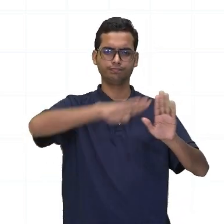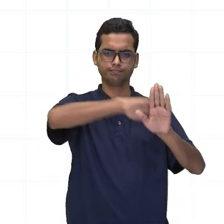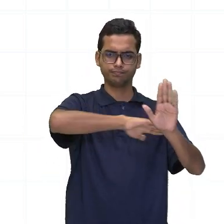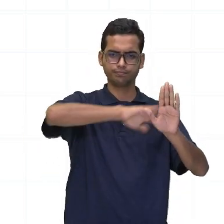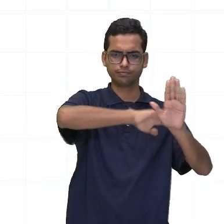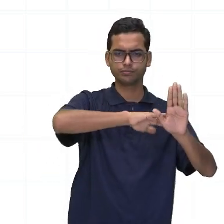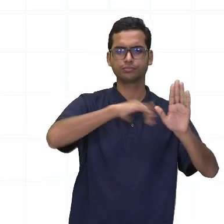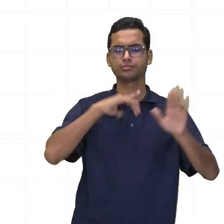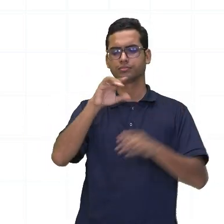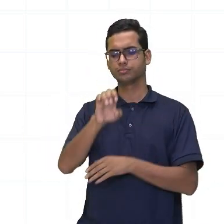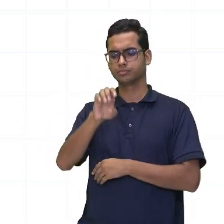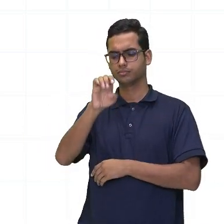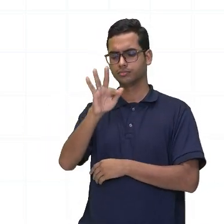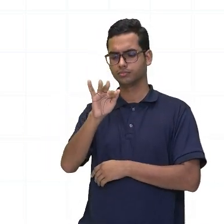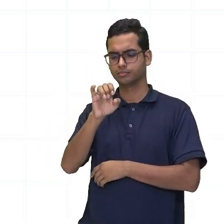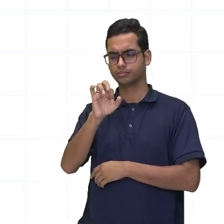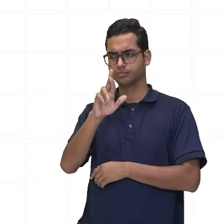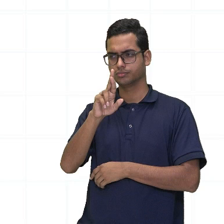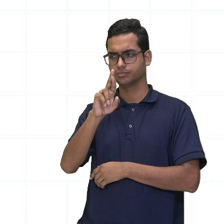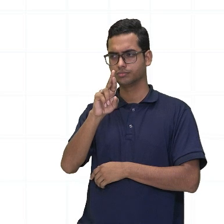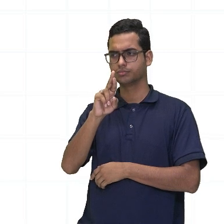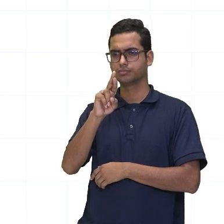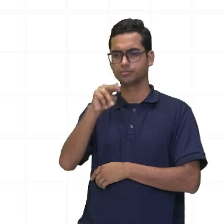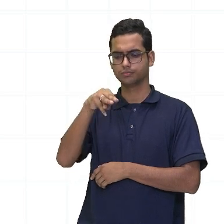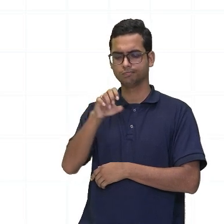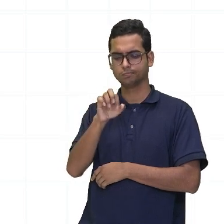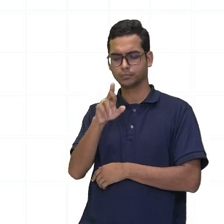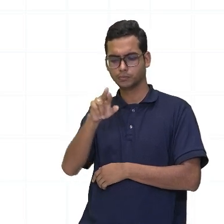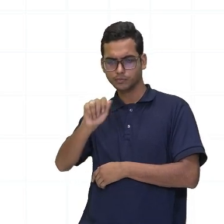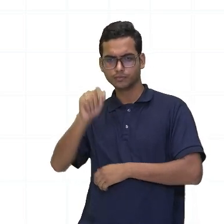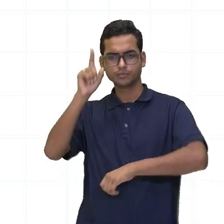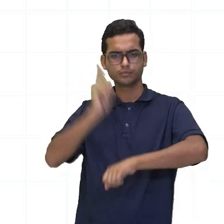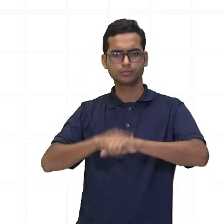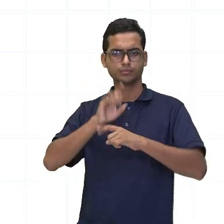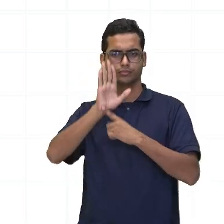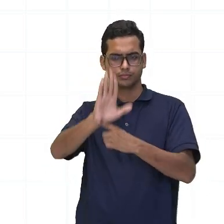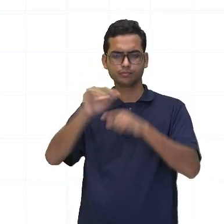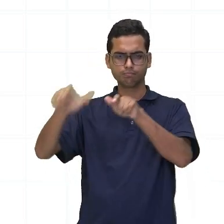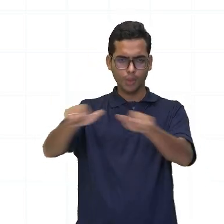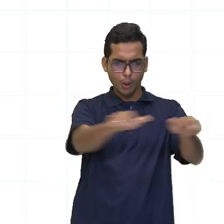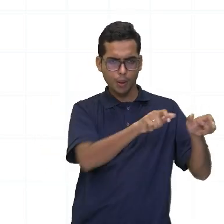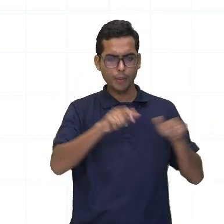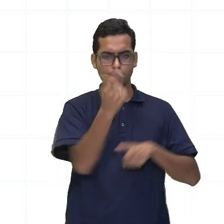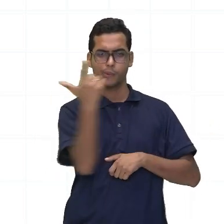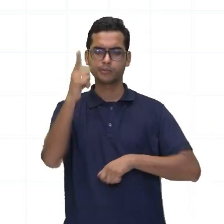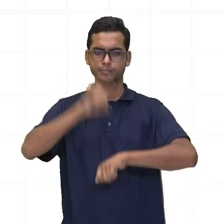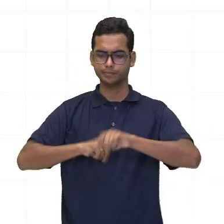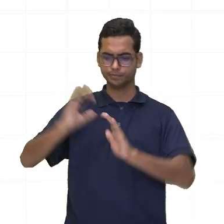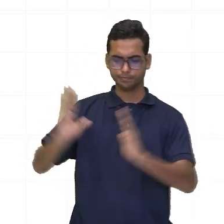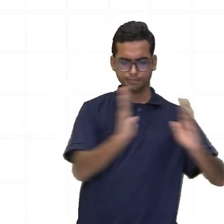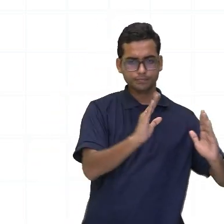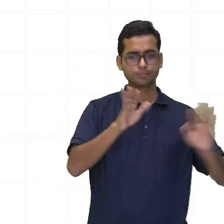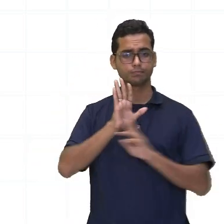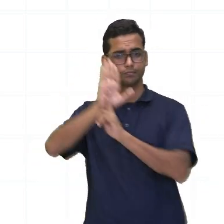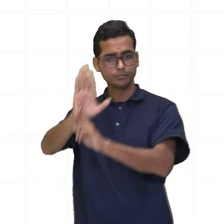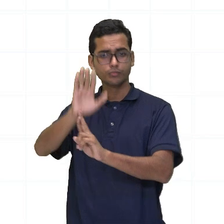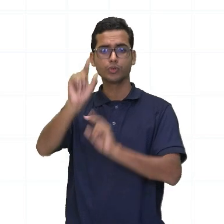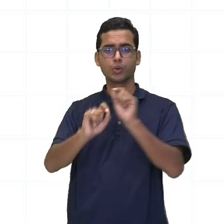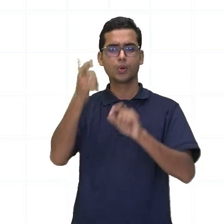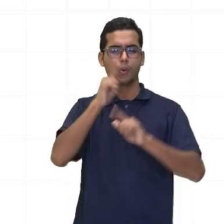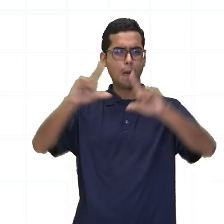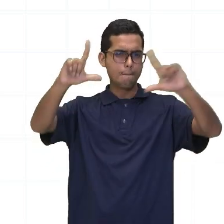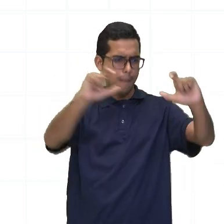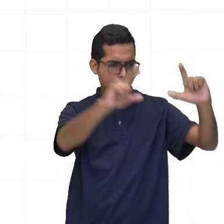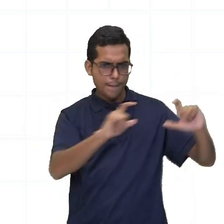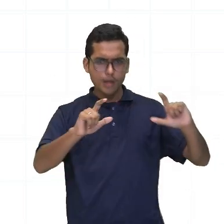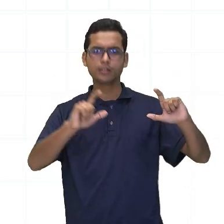efêmera, a única maneira de mostrar a obra em outros momentos e lugares, além de representá-la, é fazer um registro do